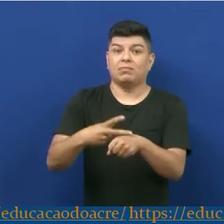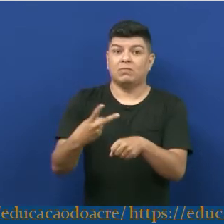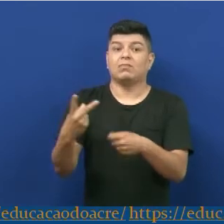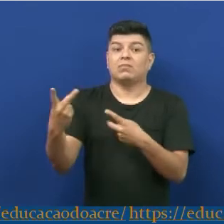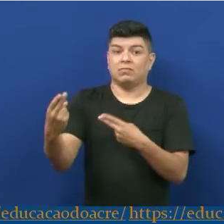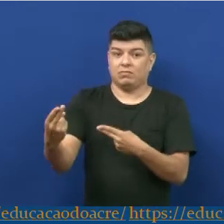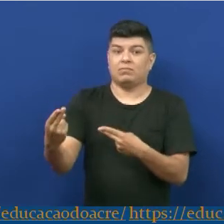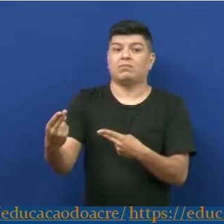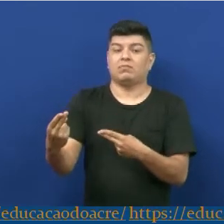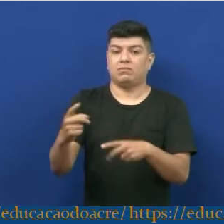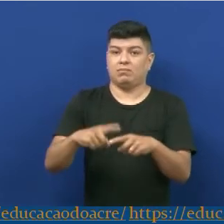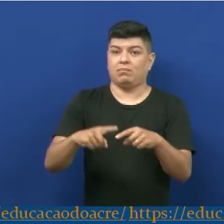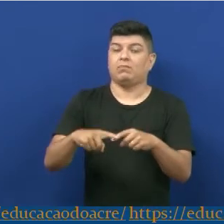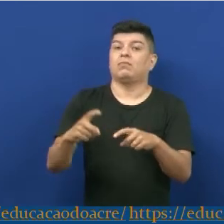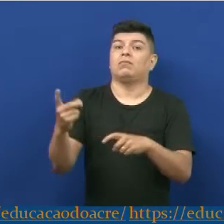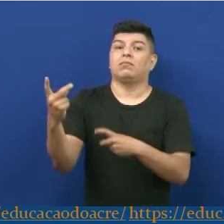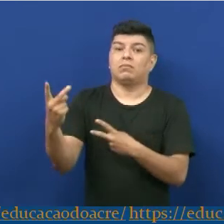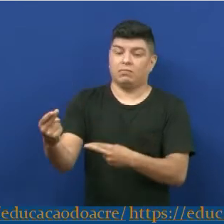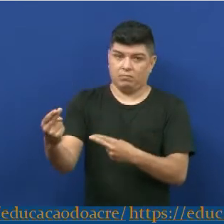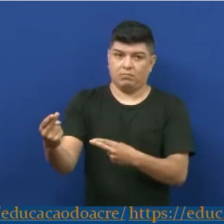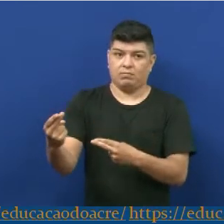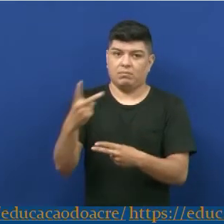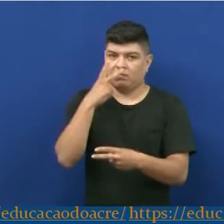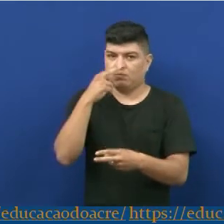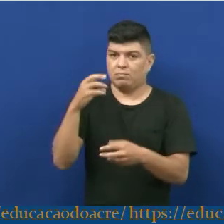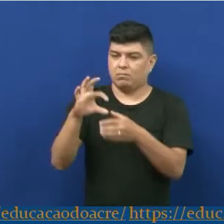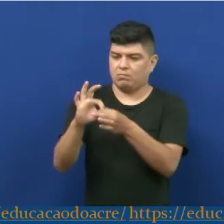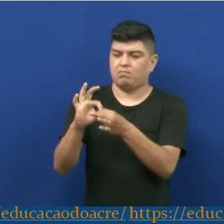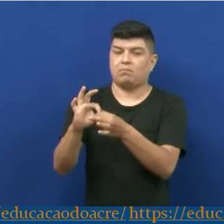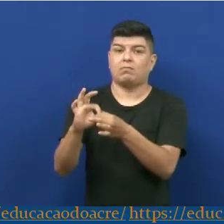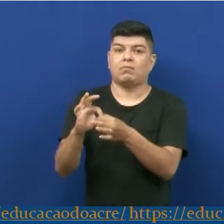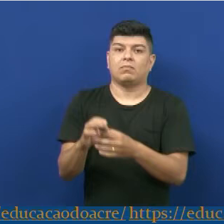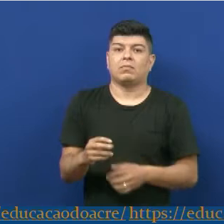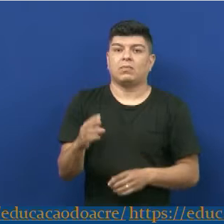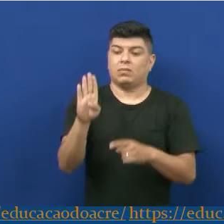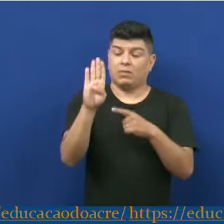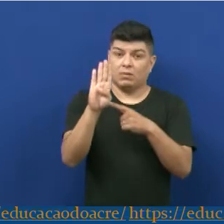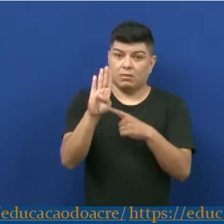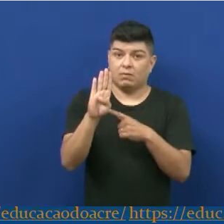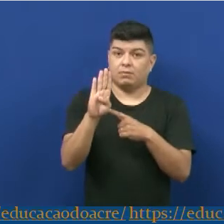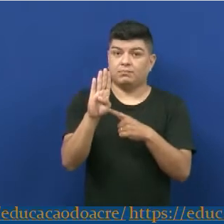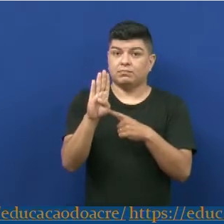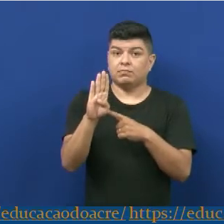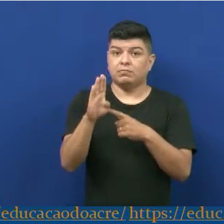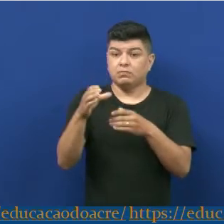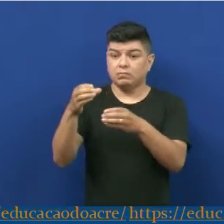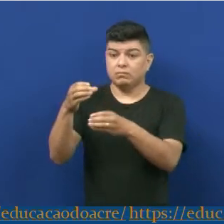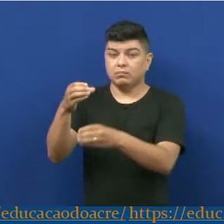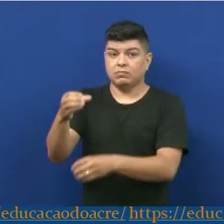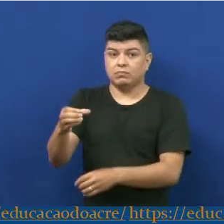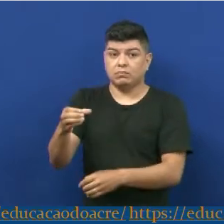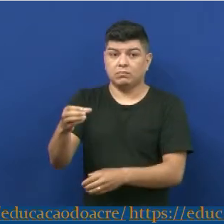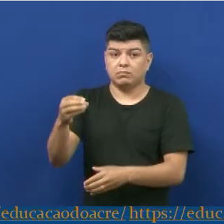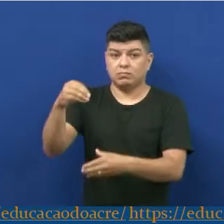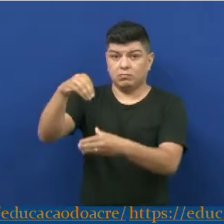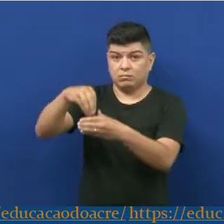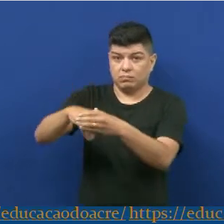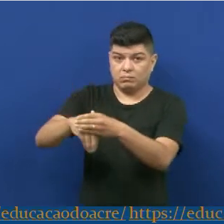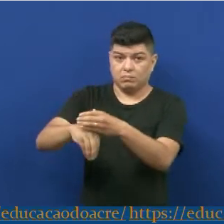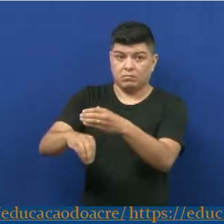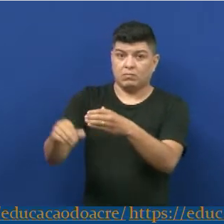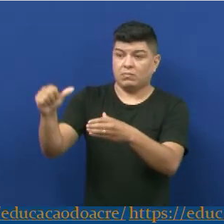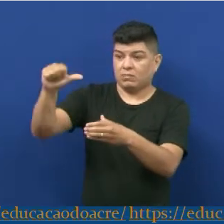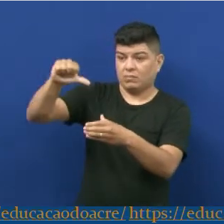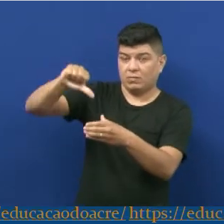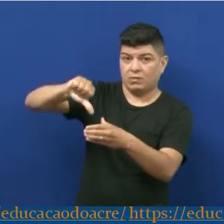eles vão continuar emperrados, vão continuar presos um no outro. Alternativa B. No copo interior for